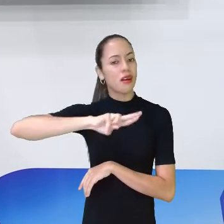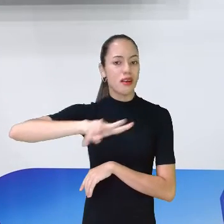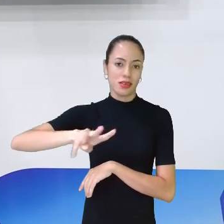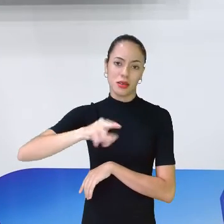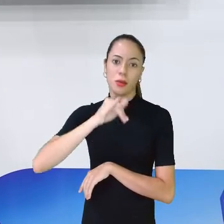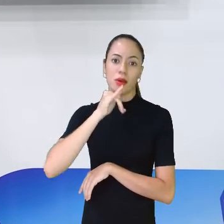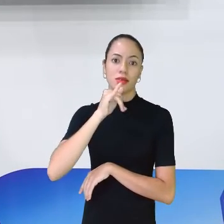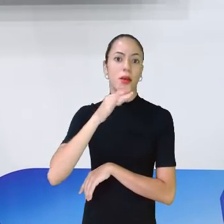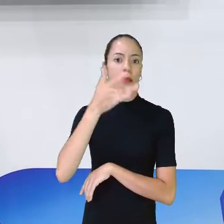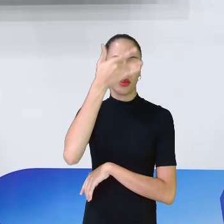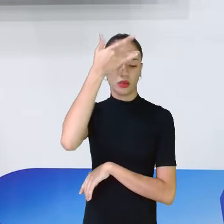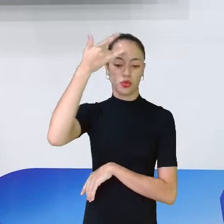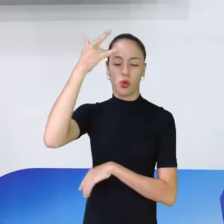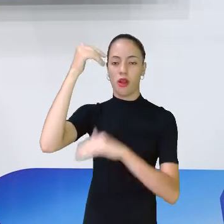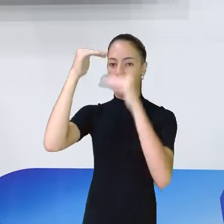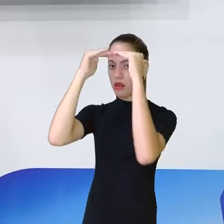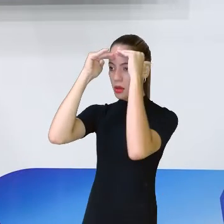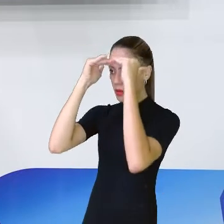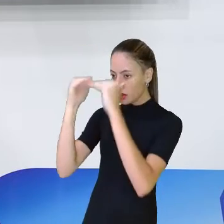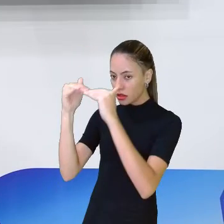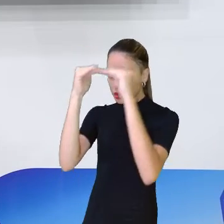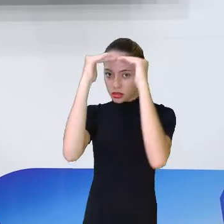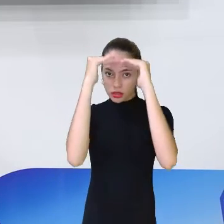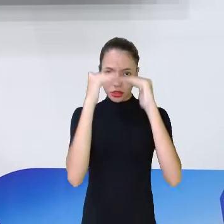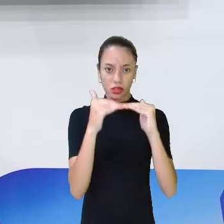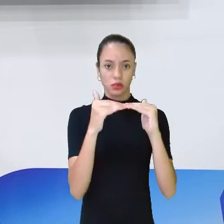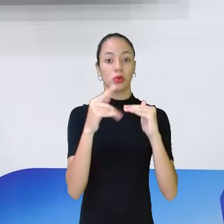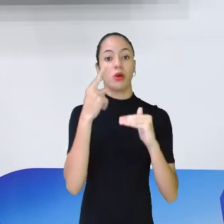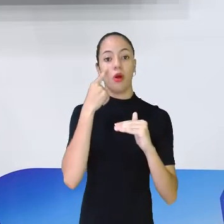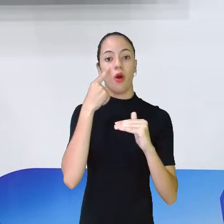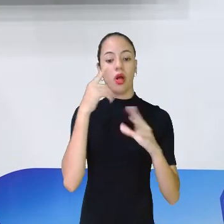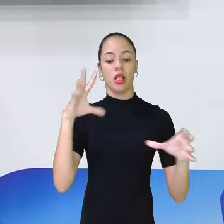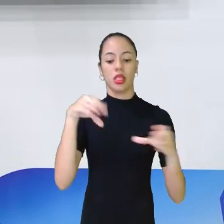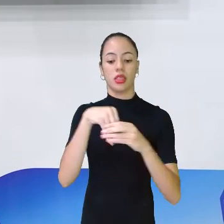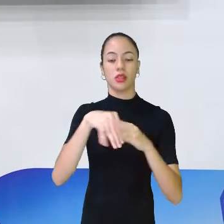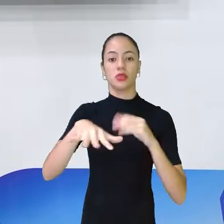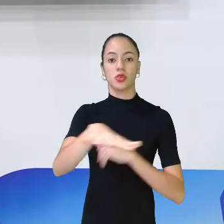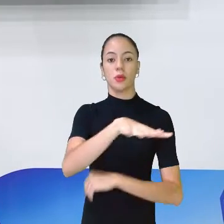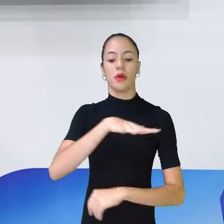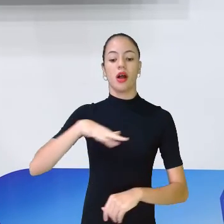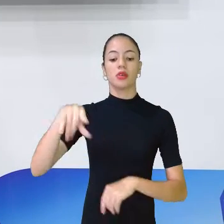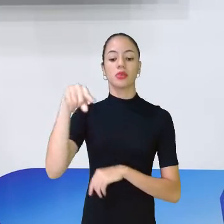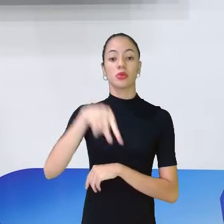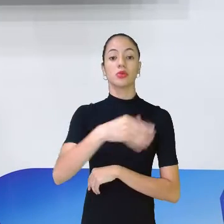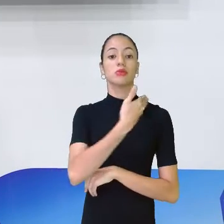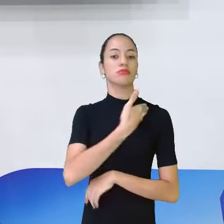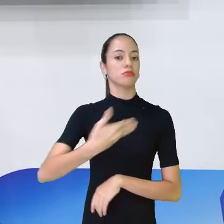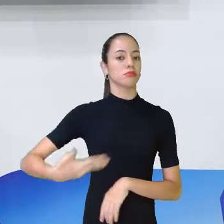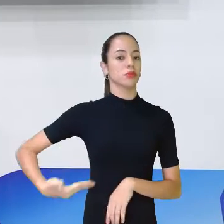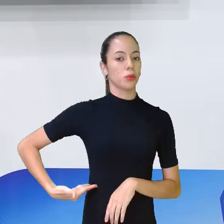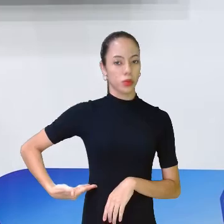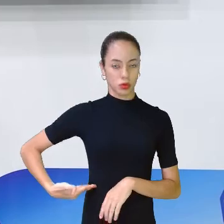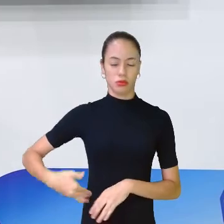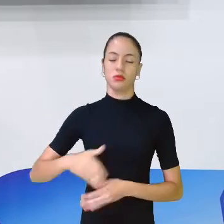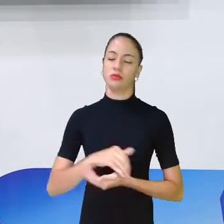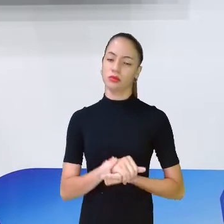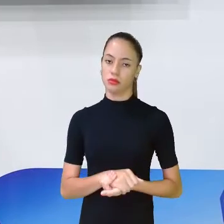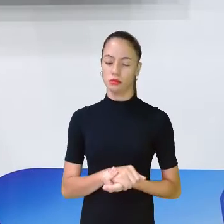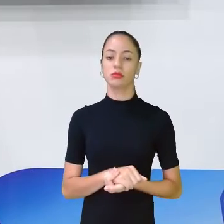está ali respeitando o próximo, que está utilizando aquele espaço que é público de uma